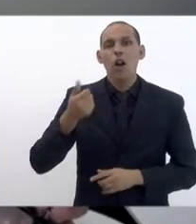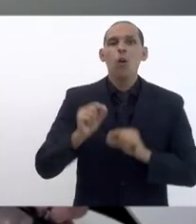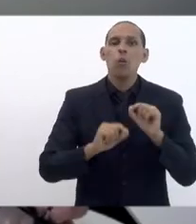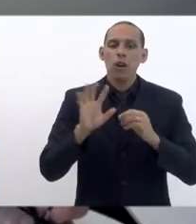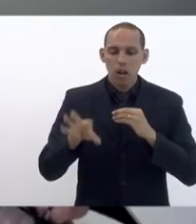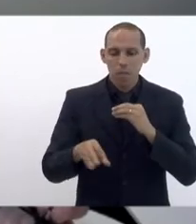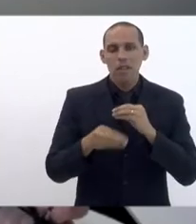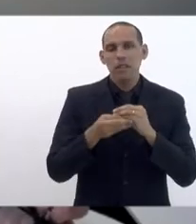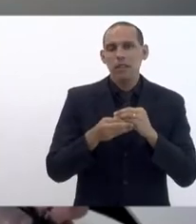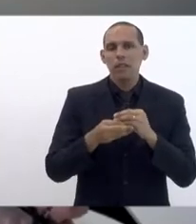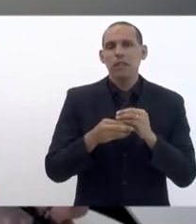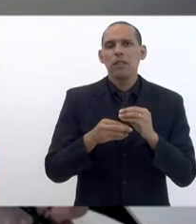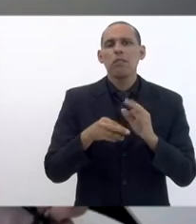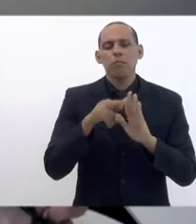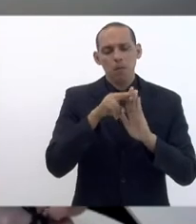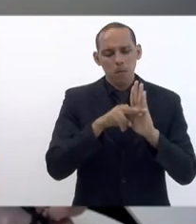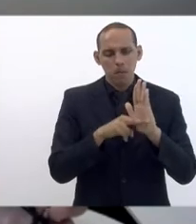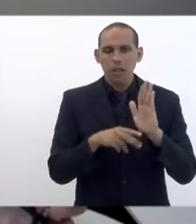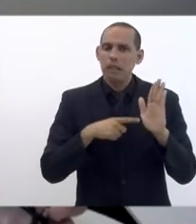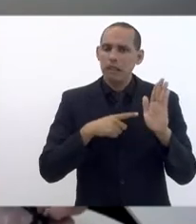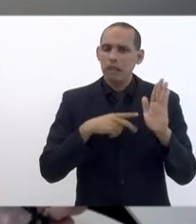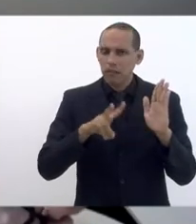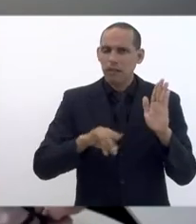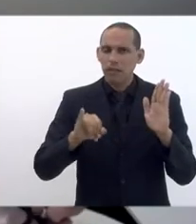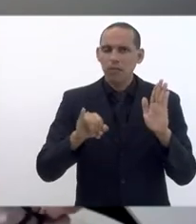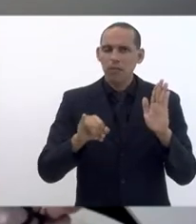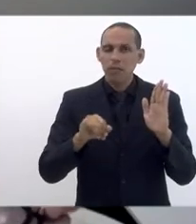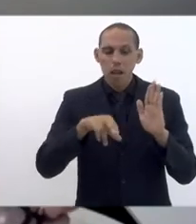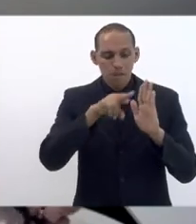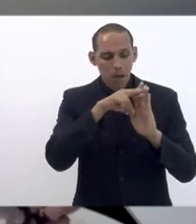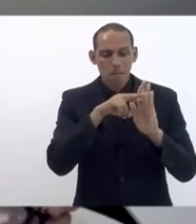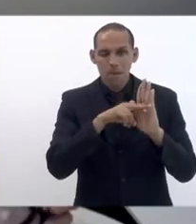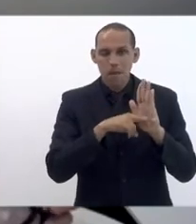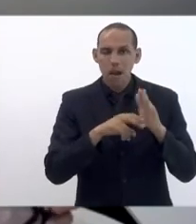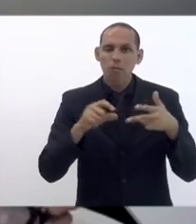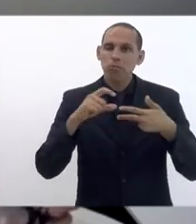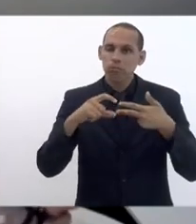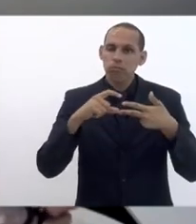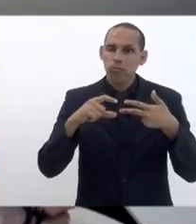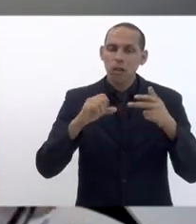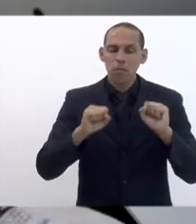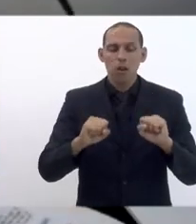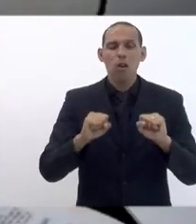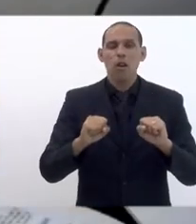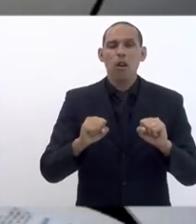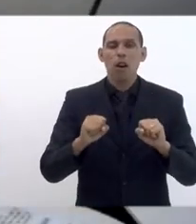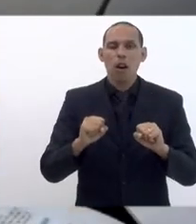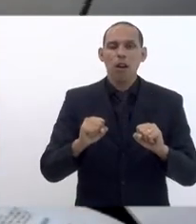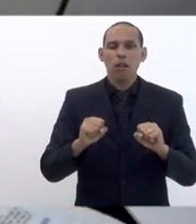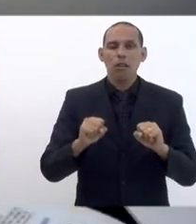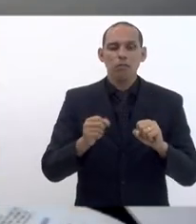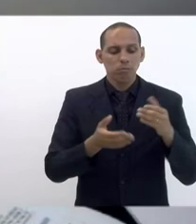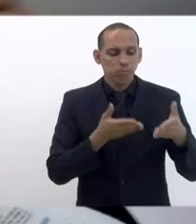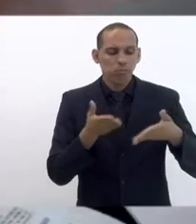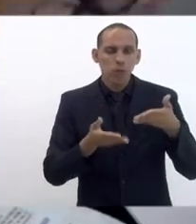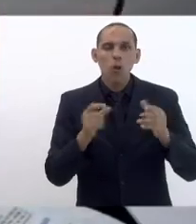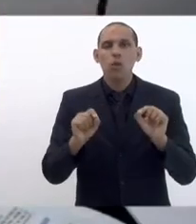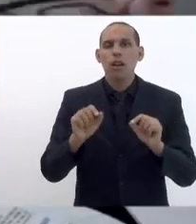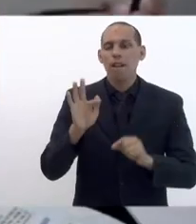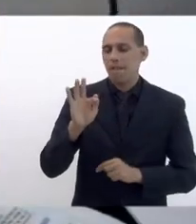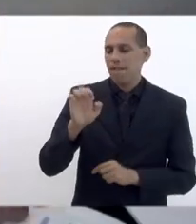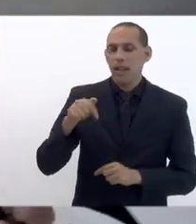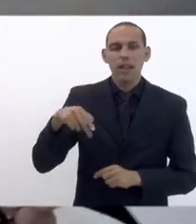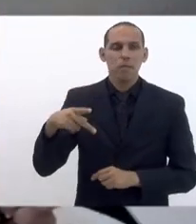que haverá uma regulamentação. Na regulamentação, o Poder Executivo poderá cuidar dessa questão do FEC, entendeu? Ou